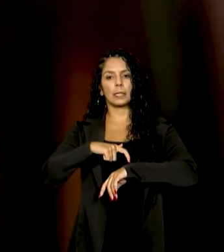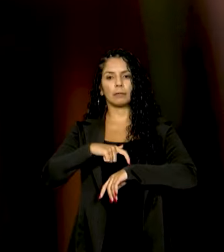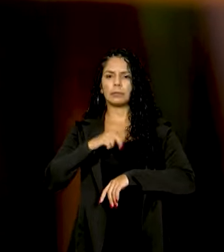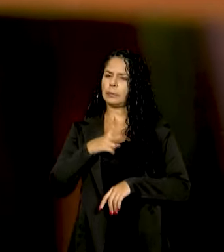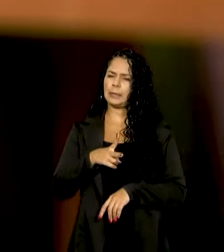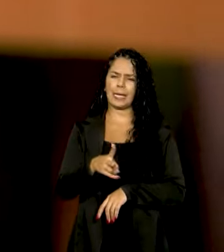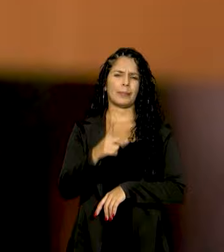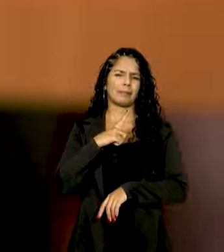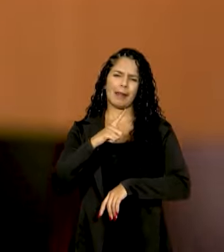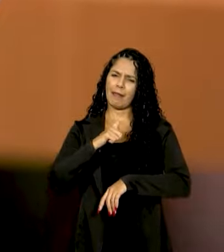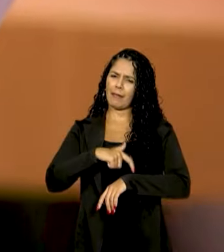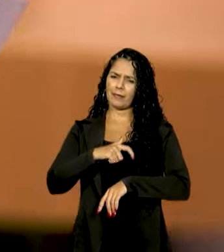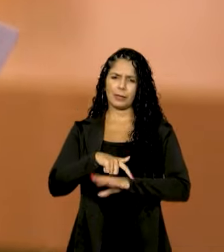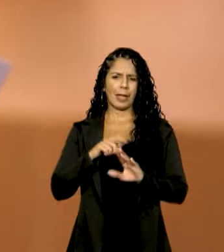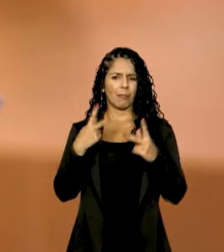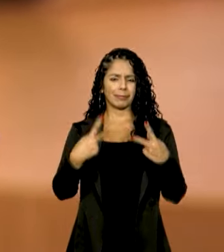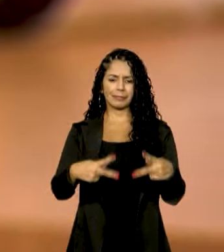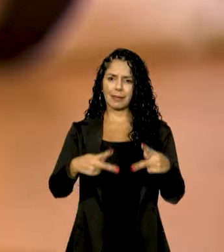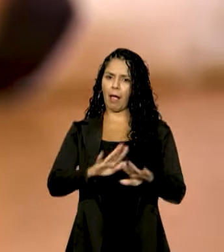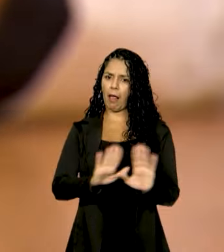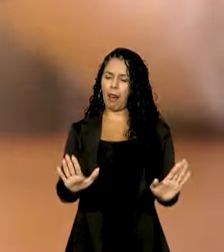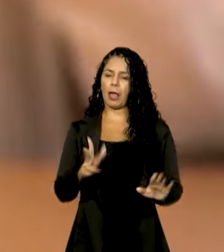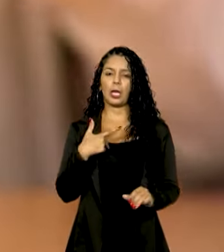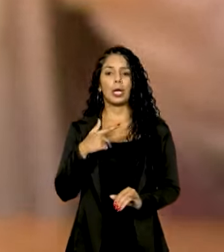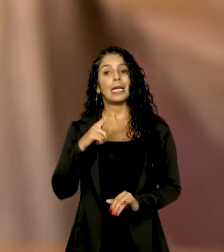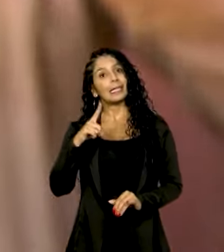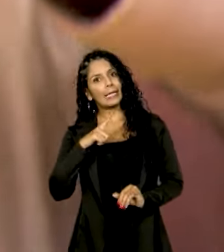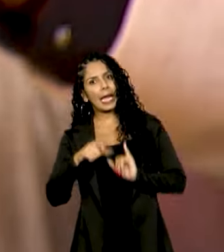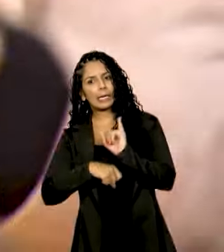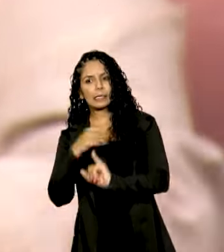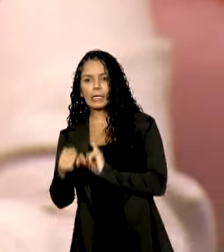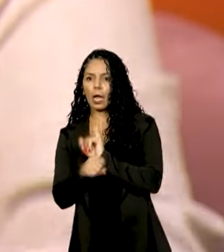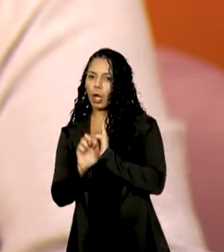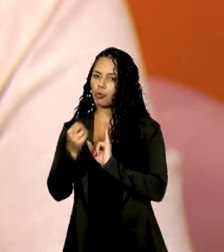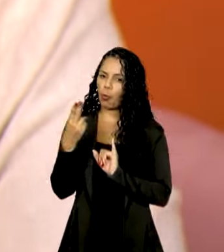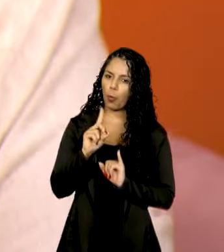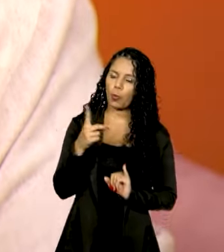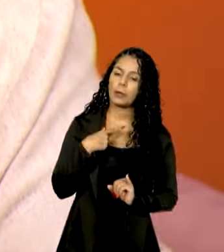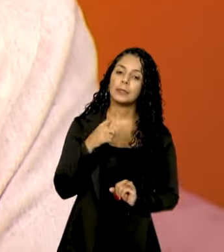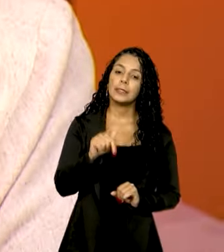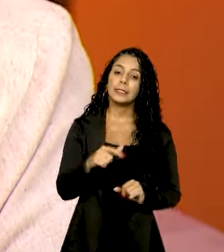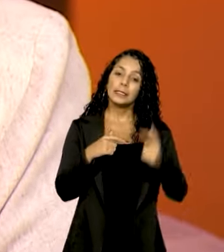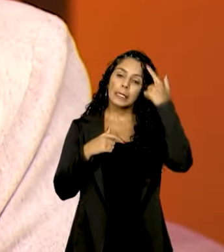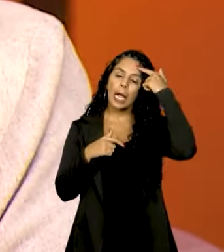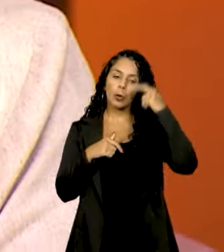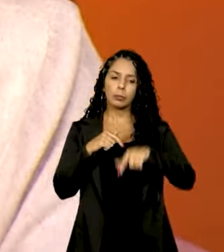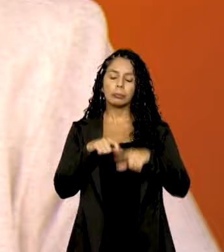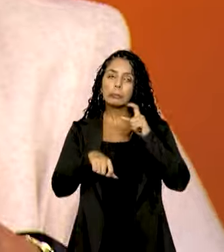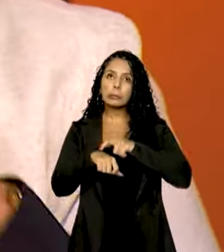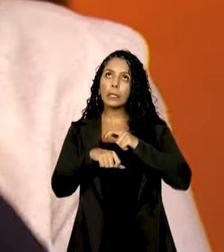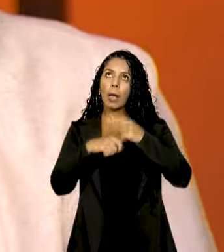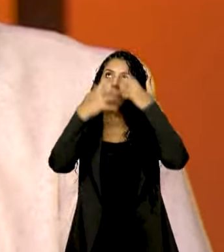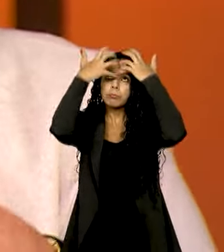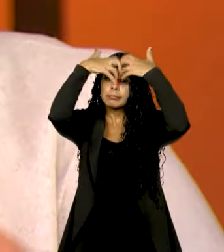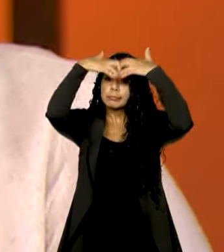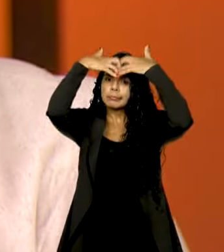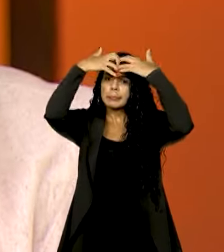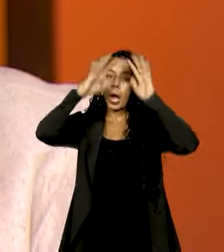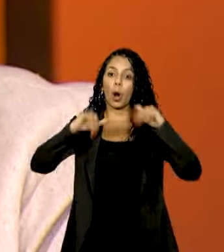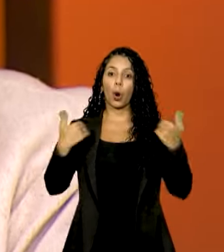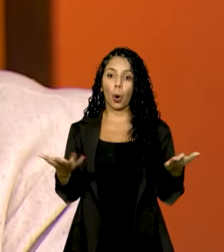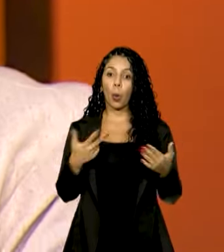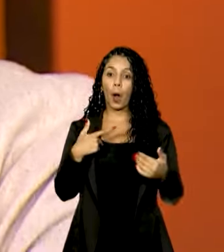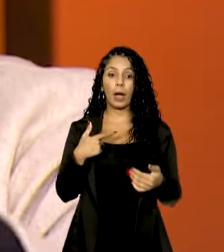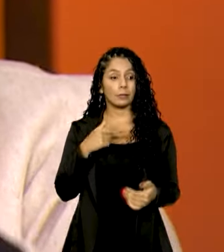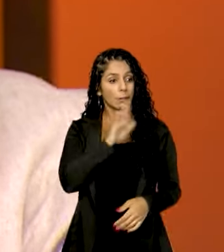sempre teve. Com ou sem internet, editando a cabeça dela. Isso. Então, na hora que ela entra